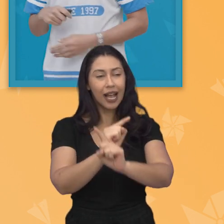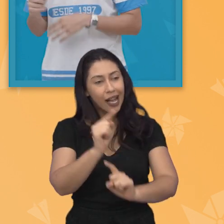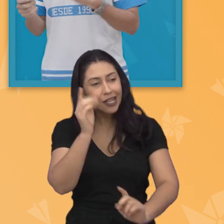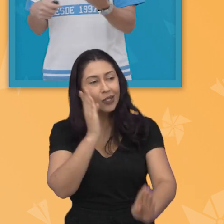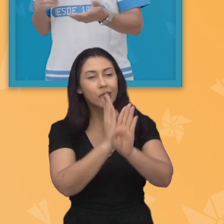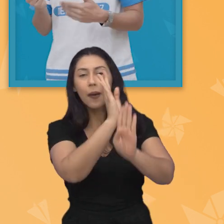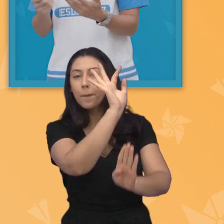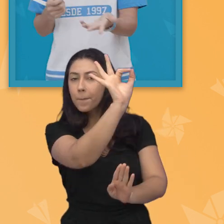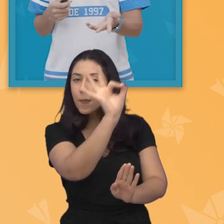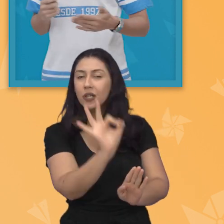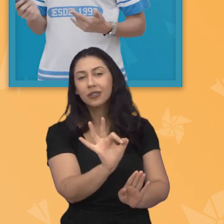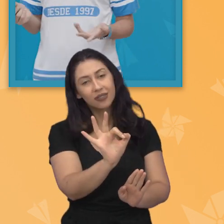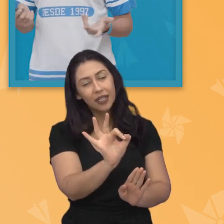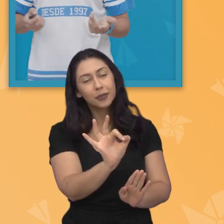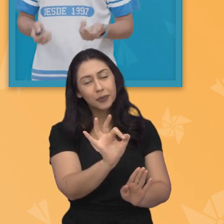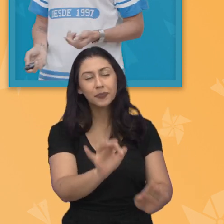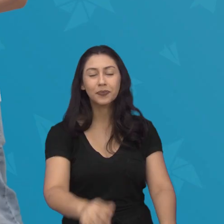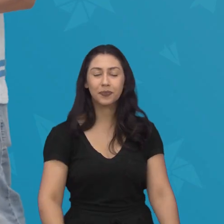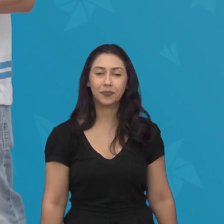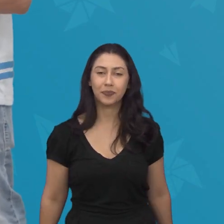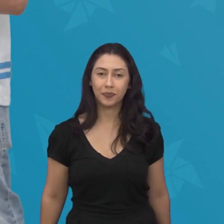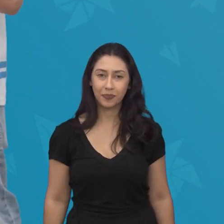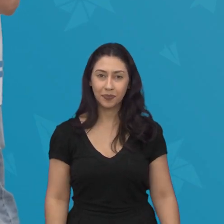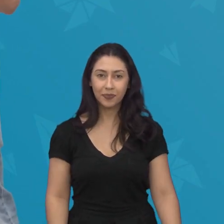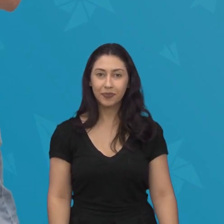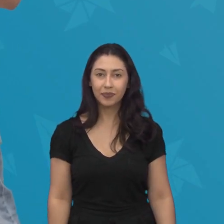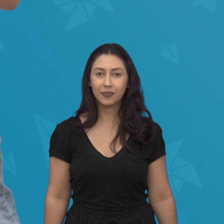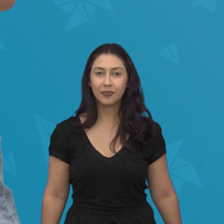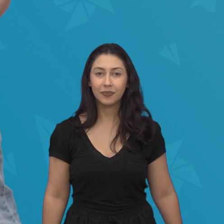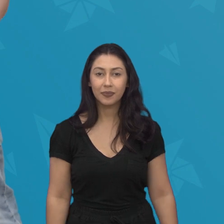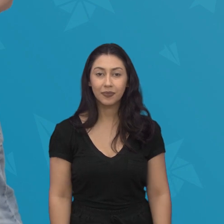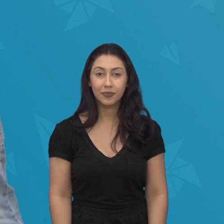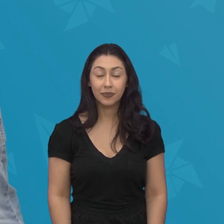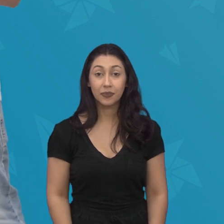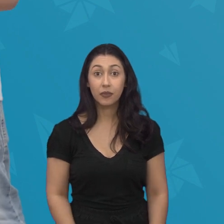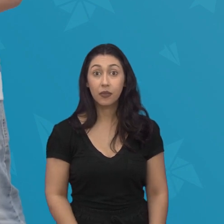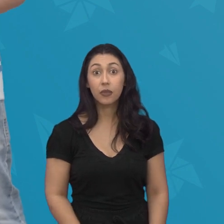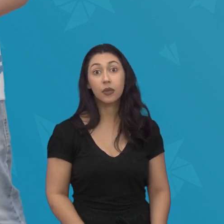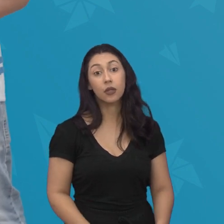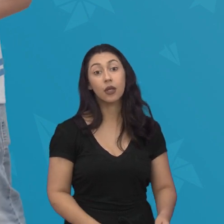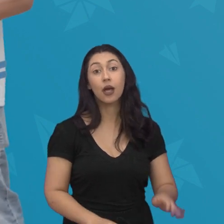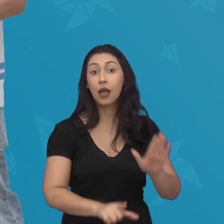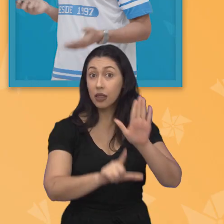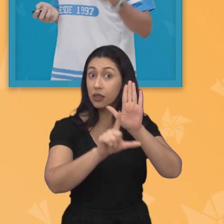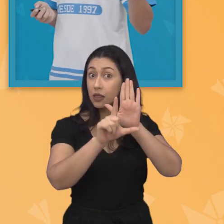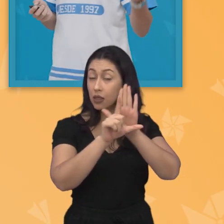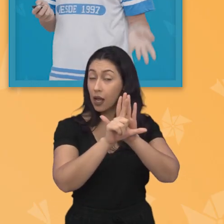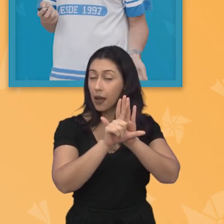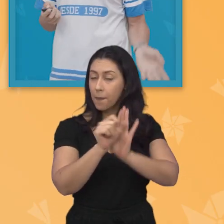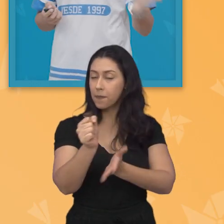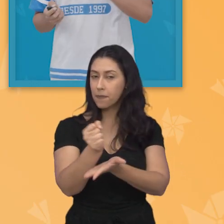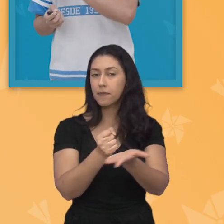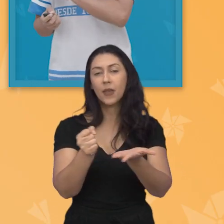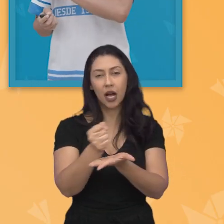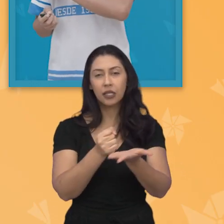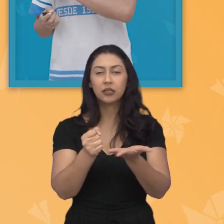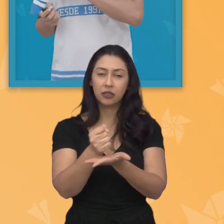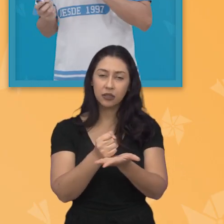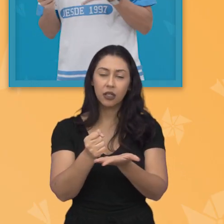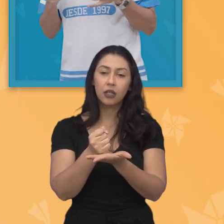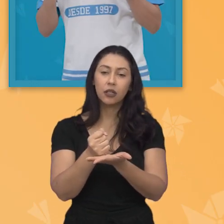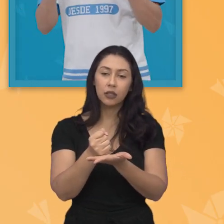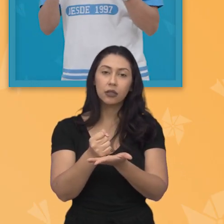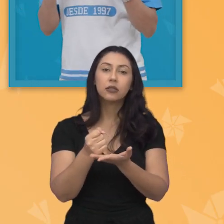rendimento para a gente, como, por exemplo, em porcentagem, geralmente. Né, as leis ponderais, por exemplo, né, são as leis que regem o